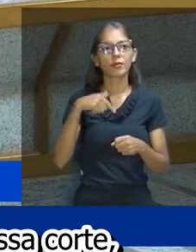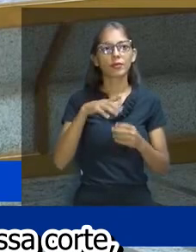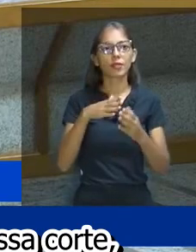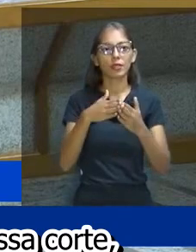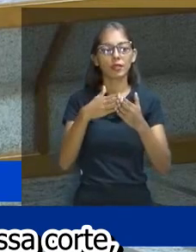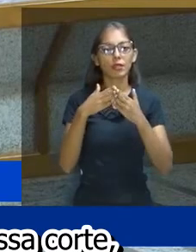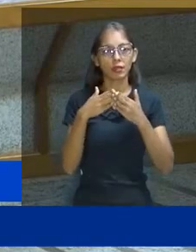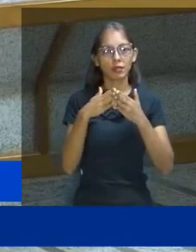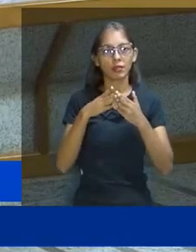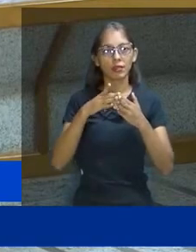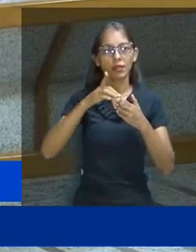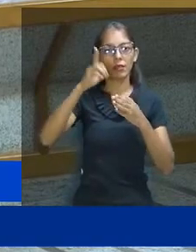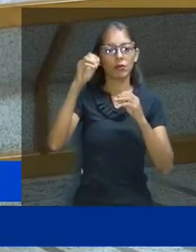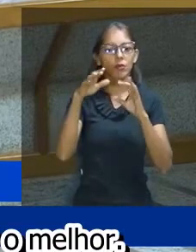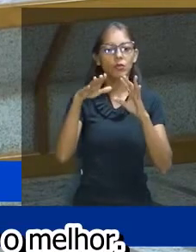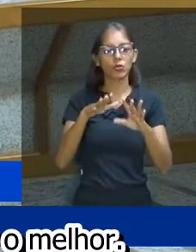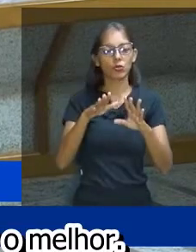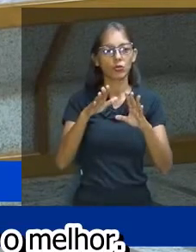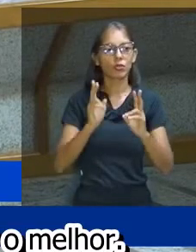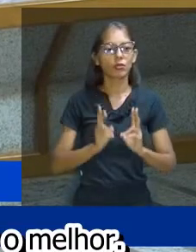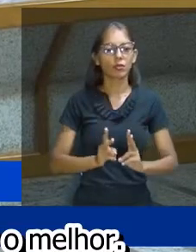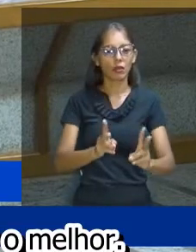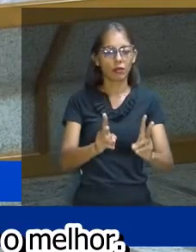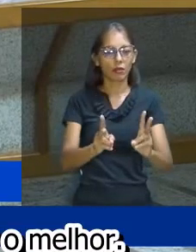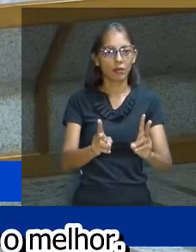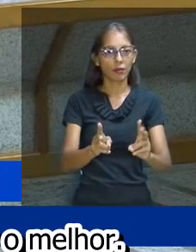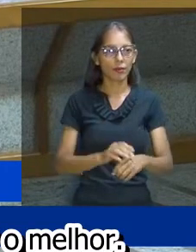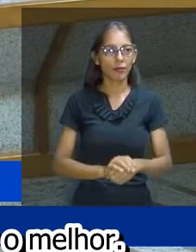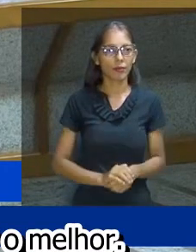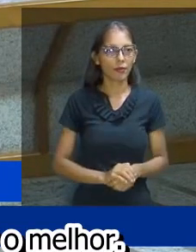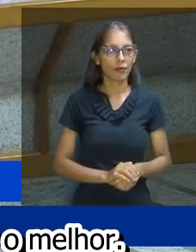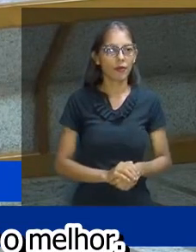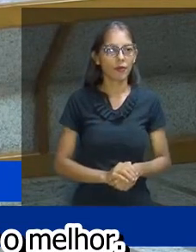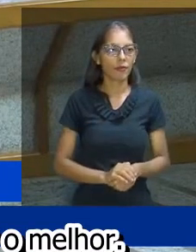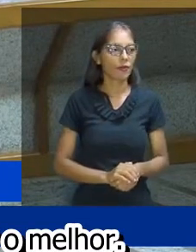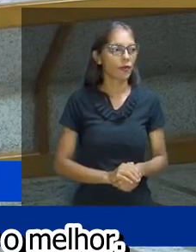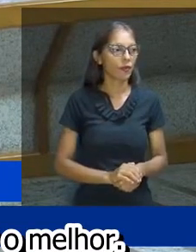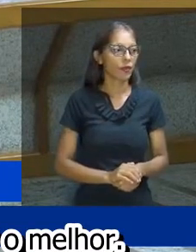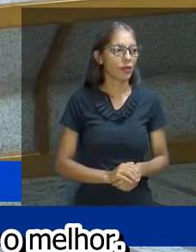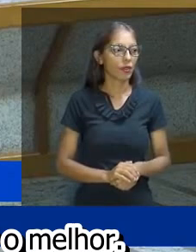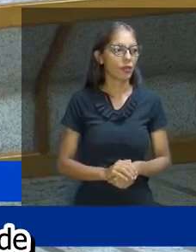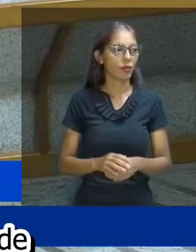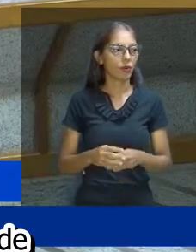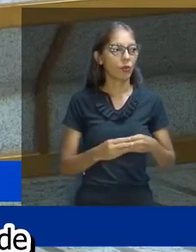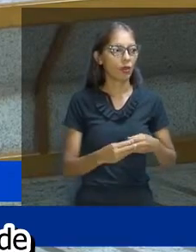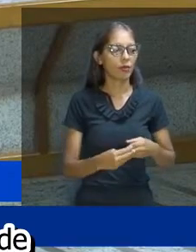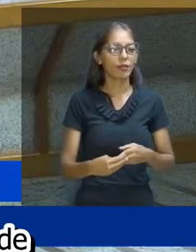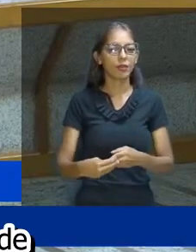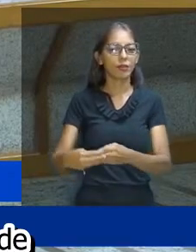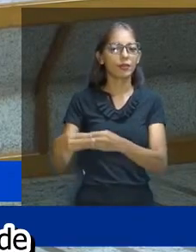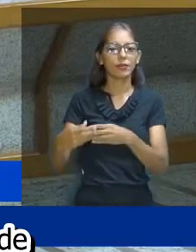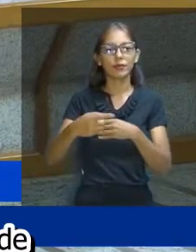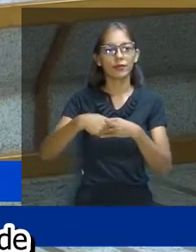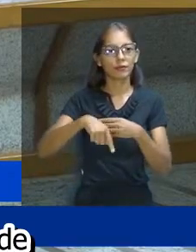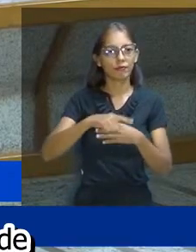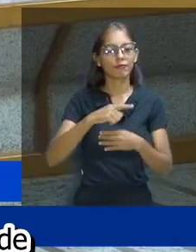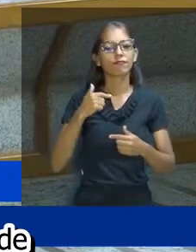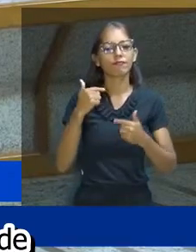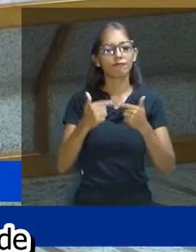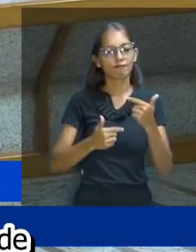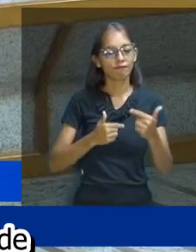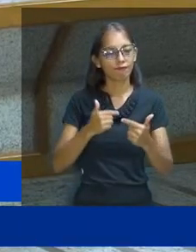essa corte e conduzindo a todos nós para que possamos fazer o melhor, uma prestação de serviço à